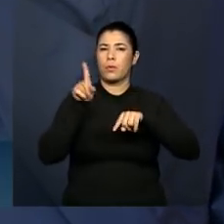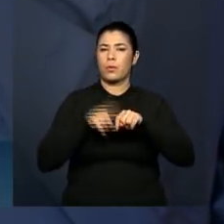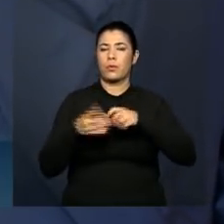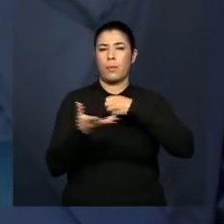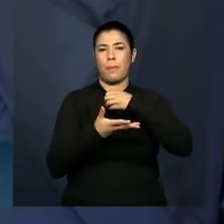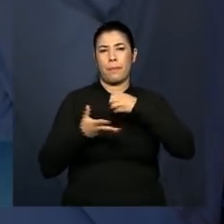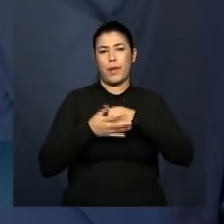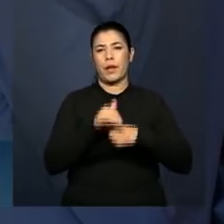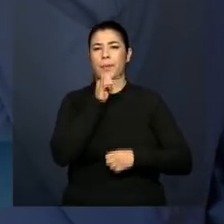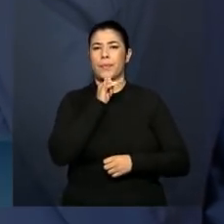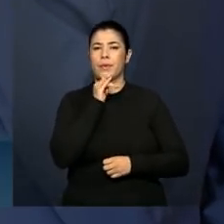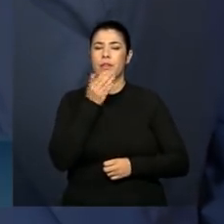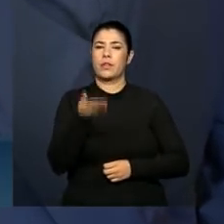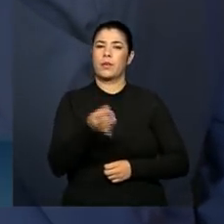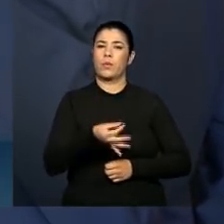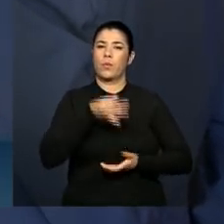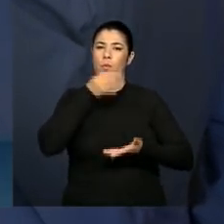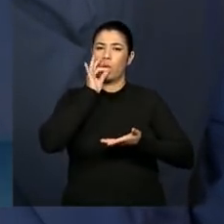para o café.